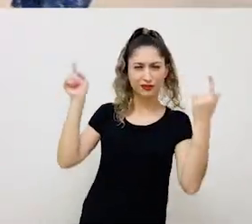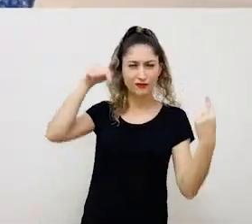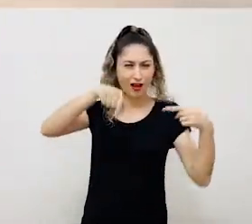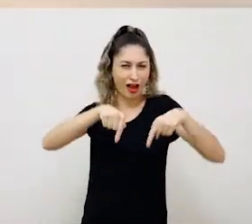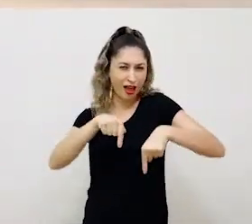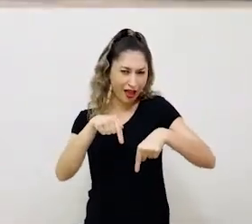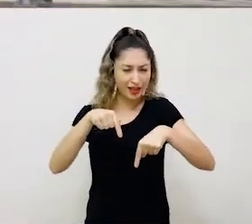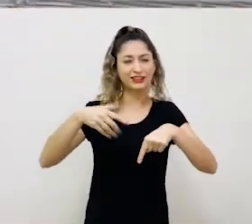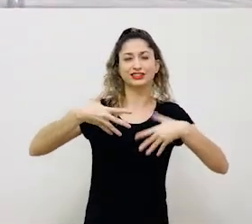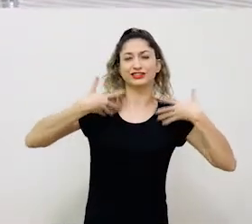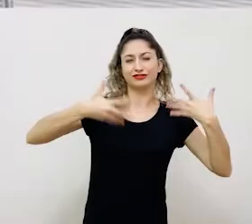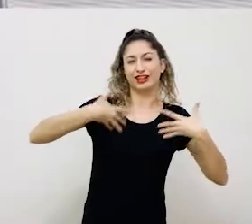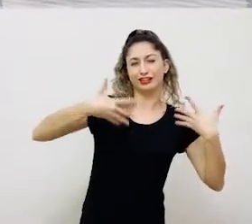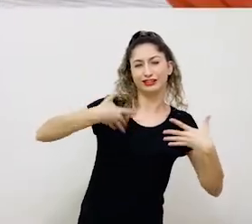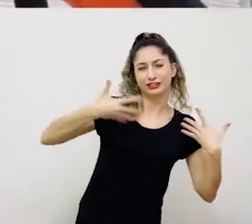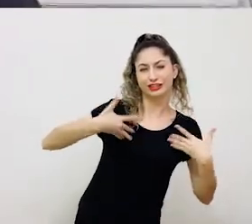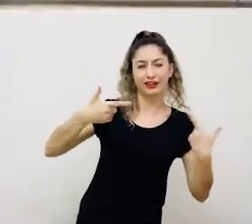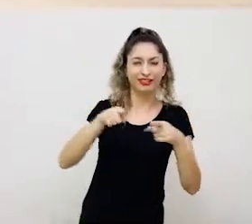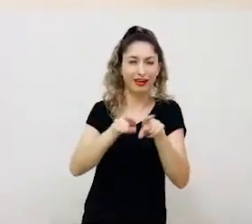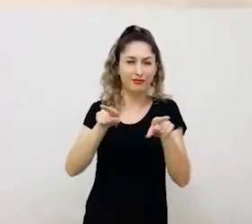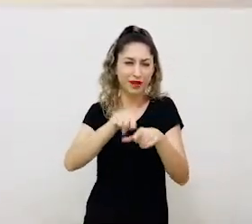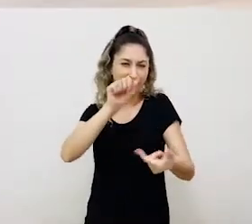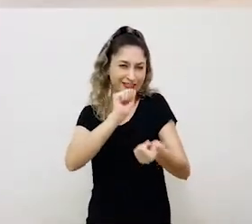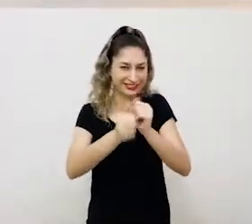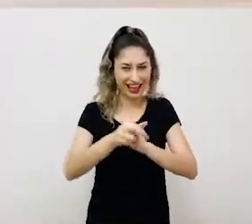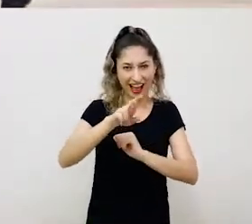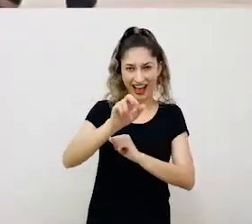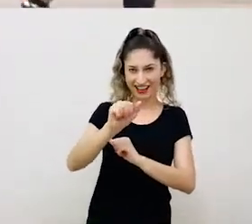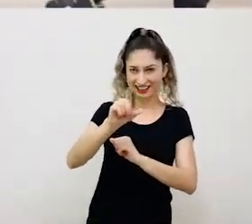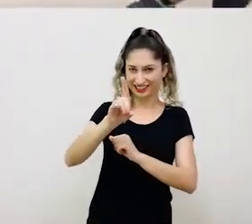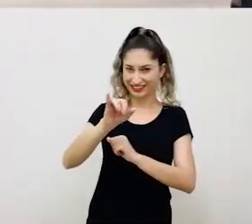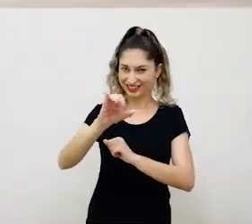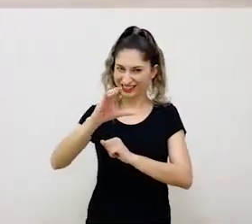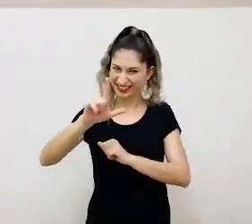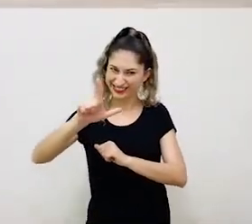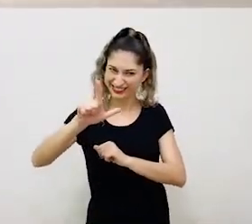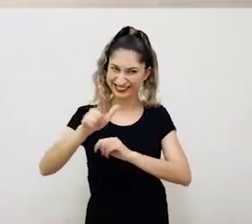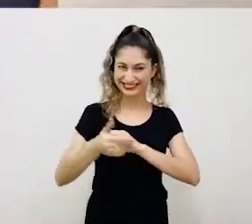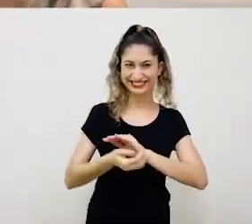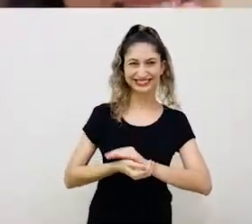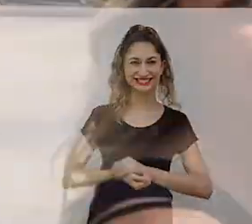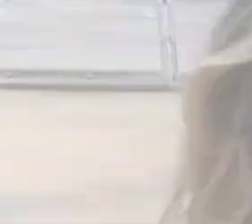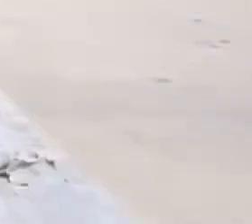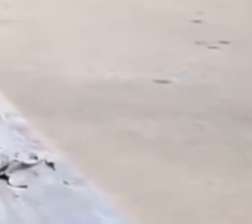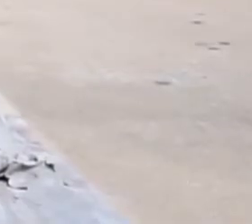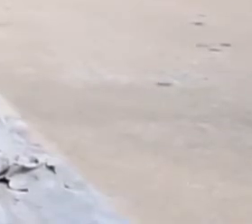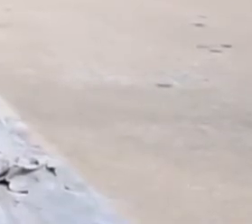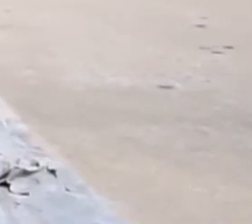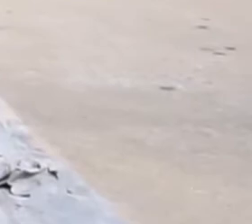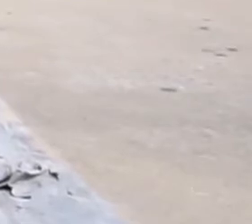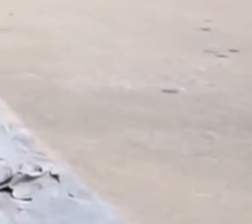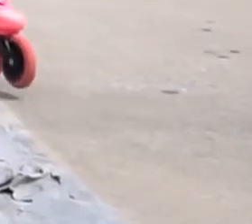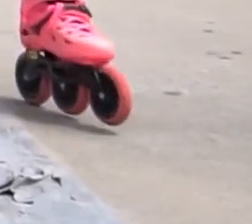de patins, skate, praticar parkour e até andar de carrinho de rolimã, imagina!